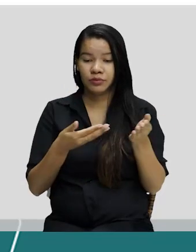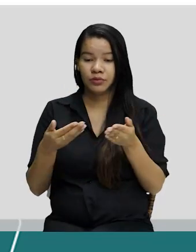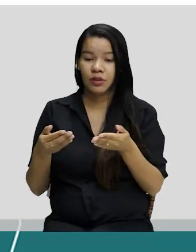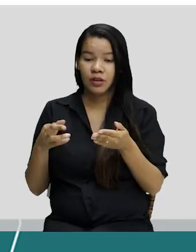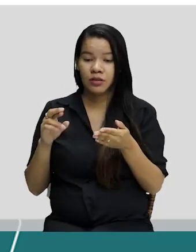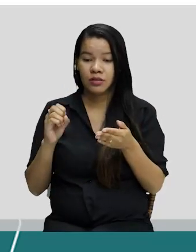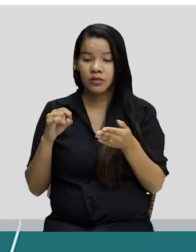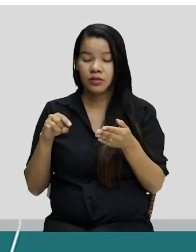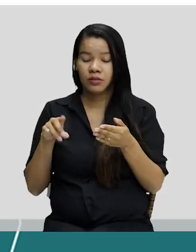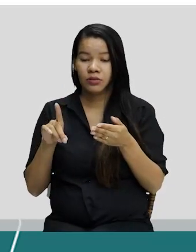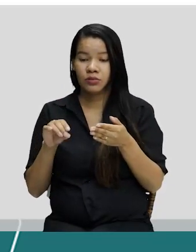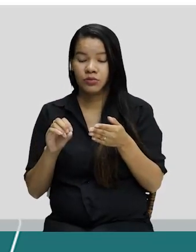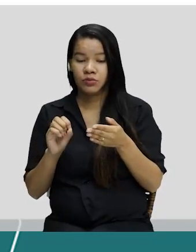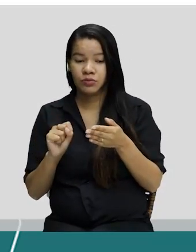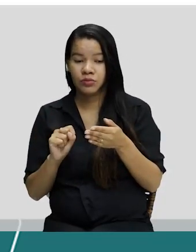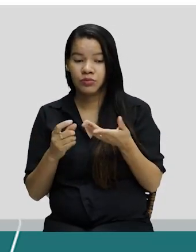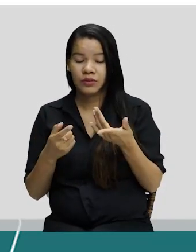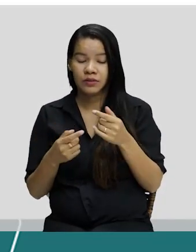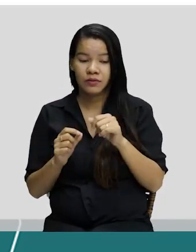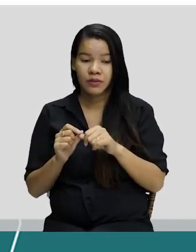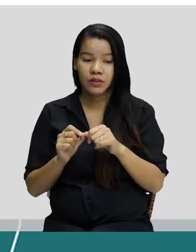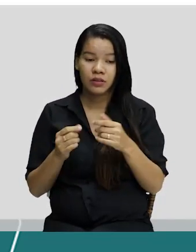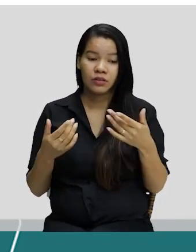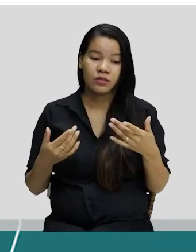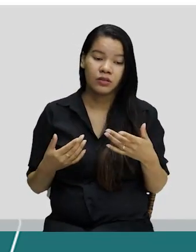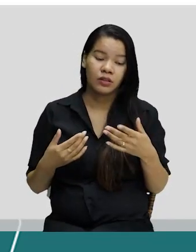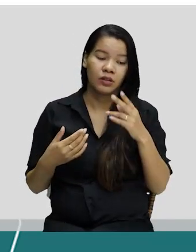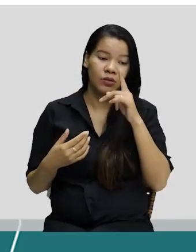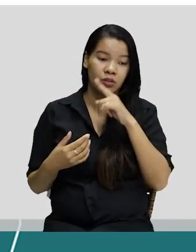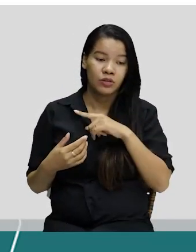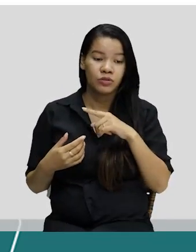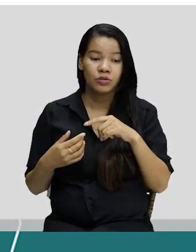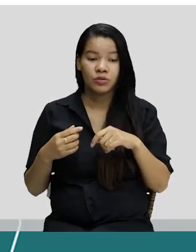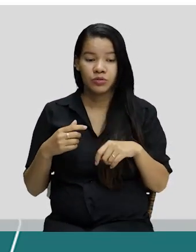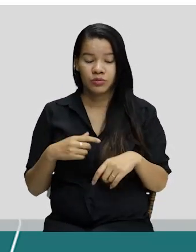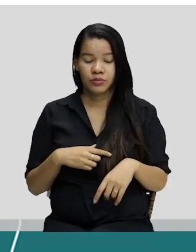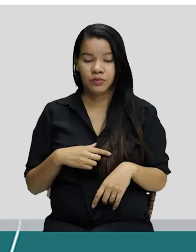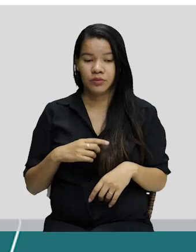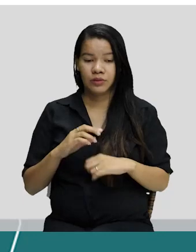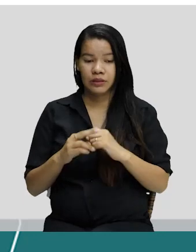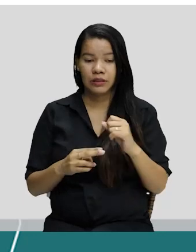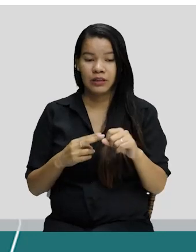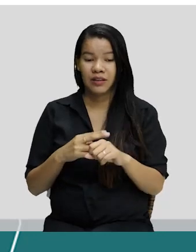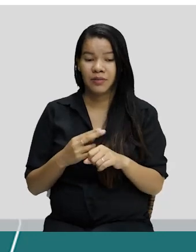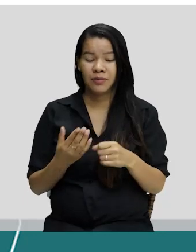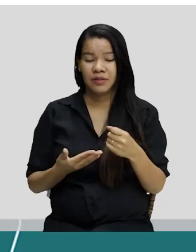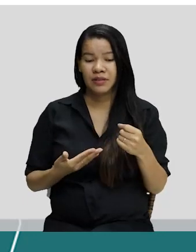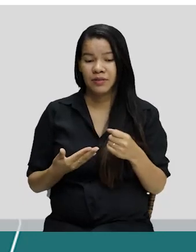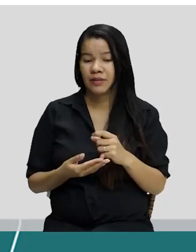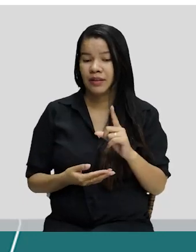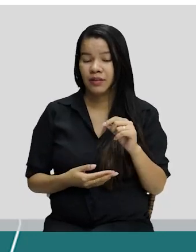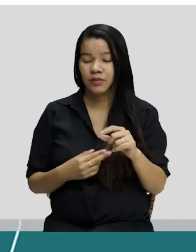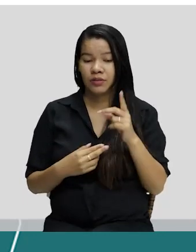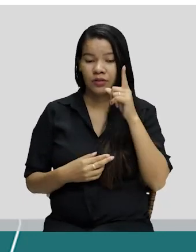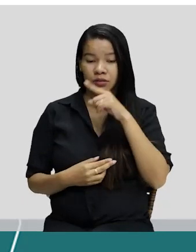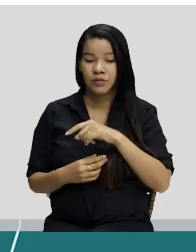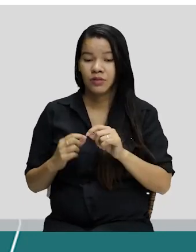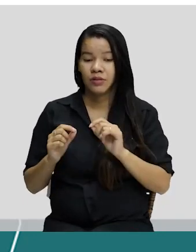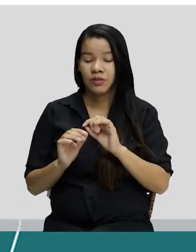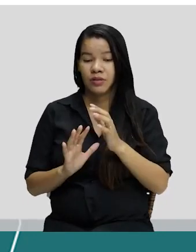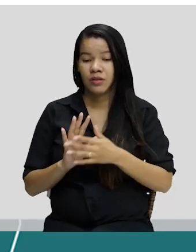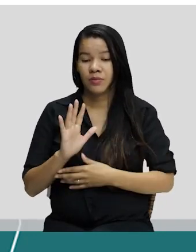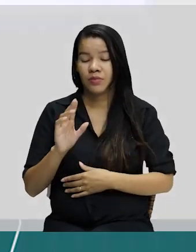radioativos. Quando você fala de lixo nuclear, basicamente é o lixo gerado pelas usinas,